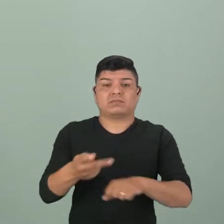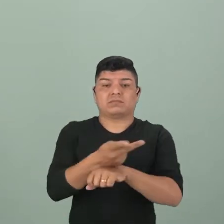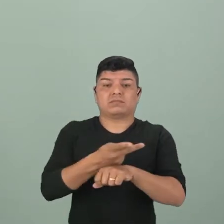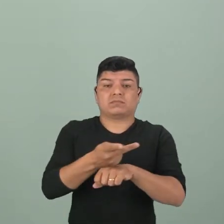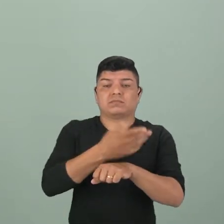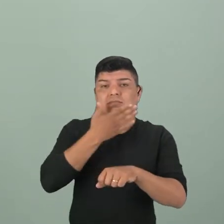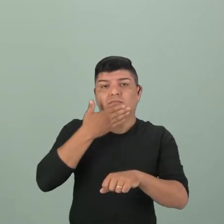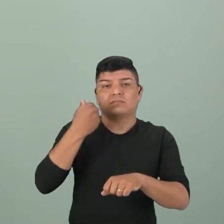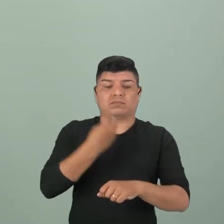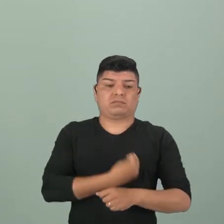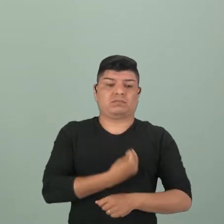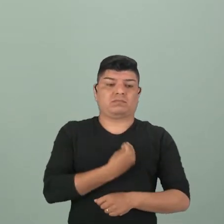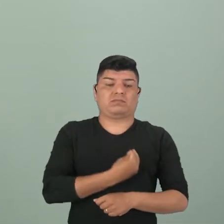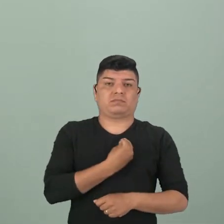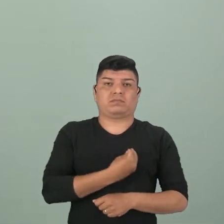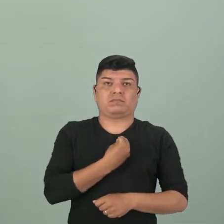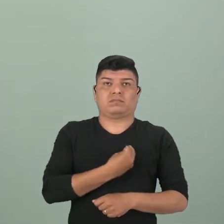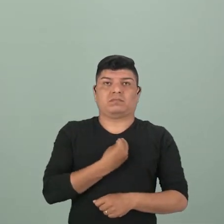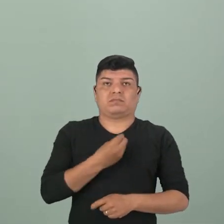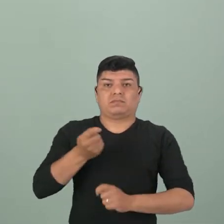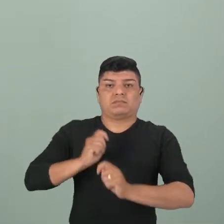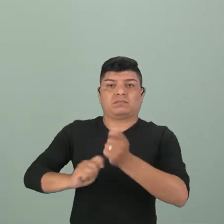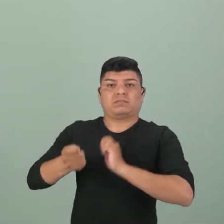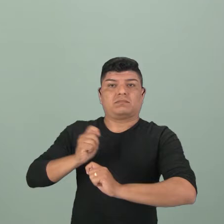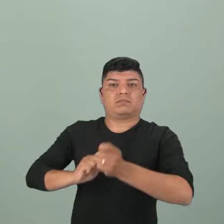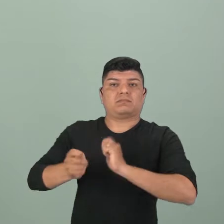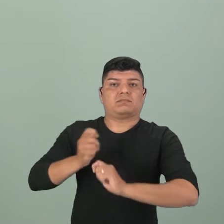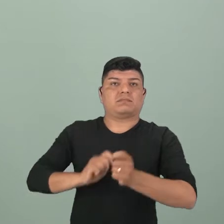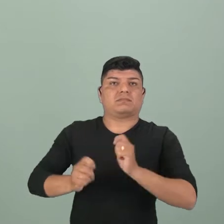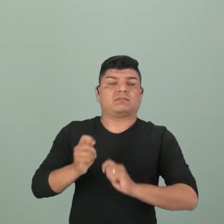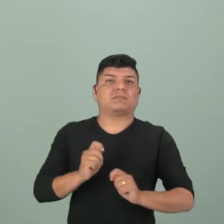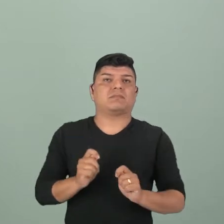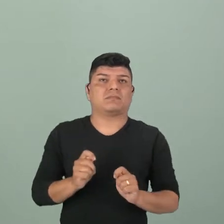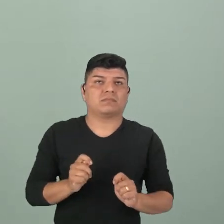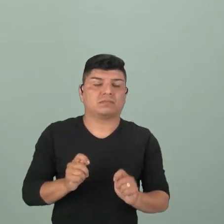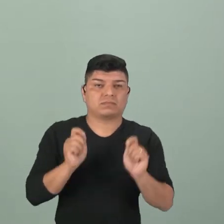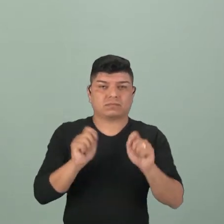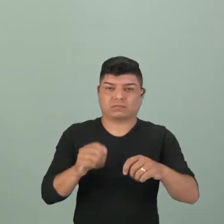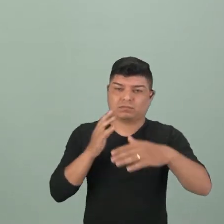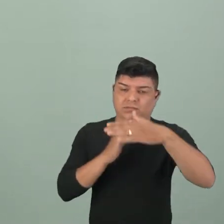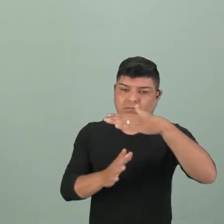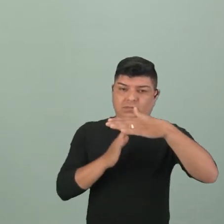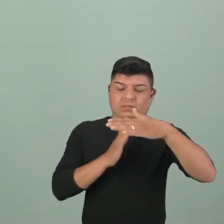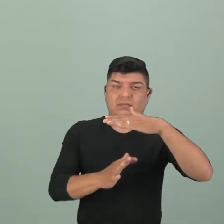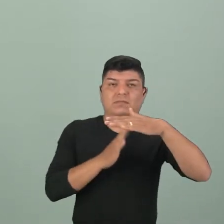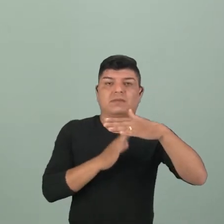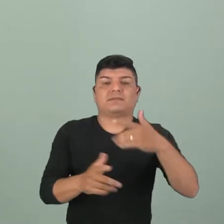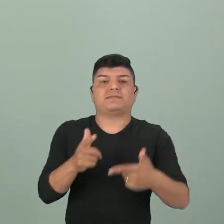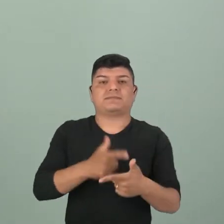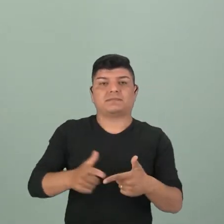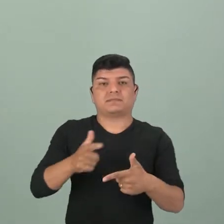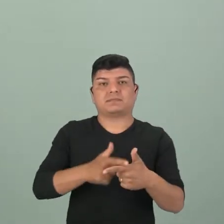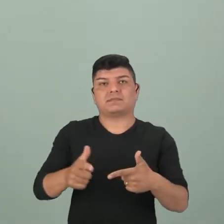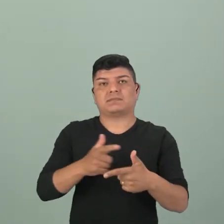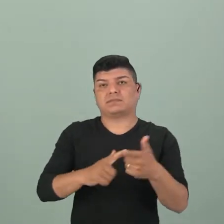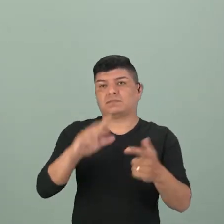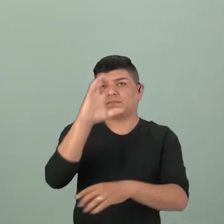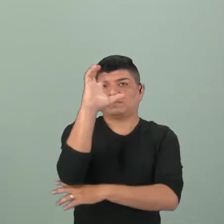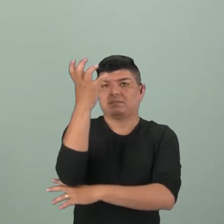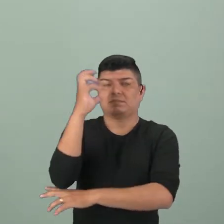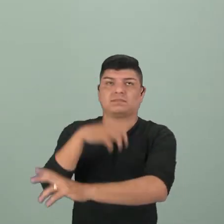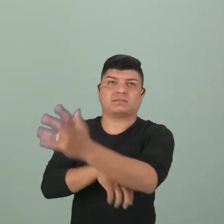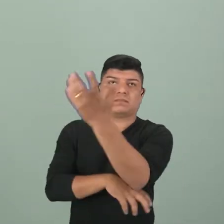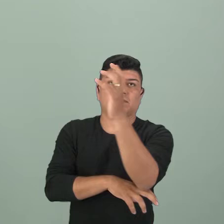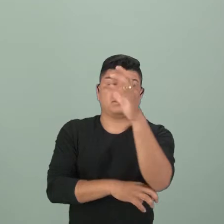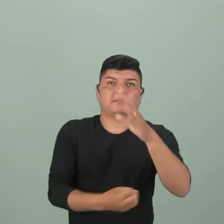de melhores condições de vida, que são aí os fatores econômicos. Elas podem migrar por causa de problemas ambientais, se o seu país